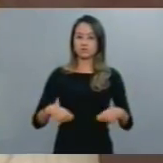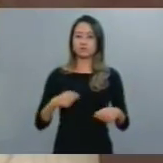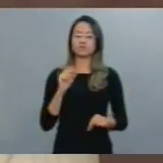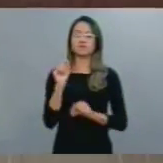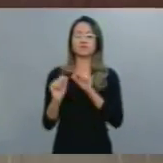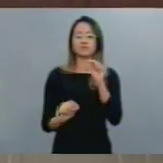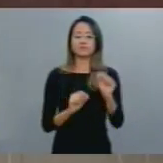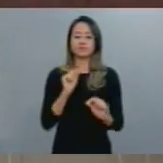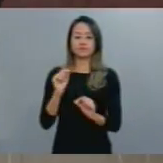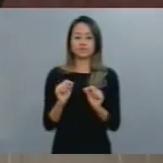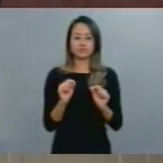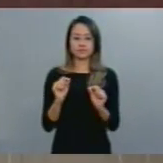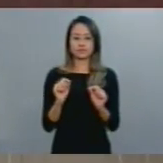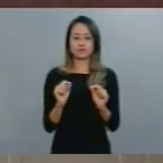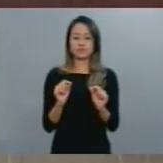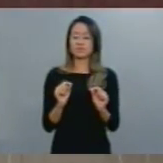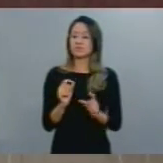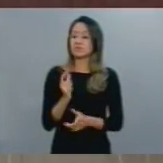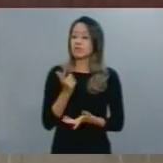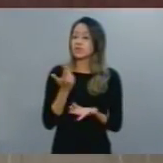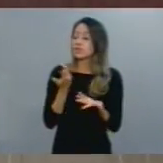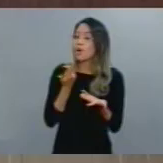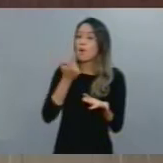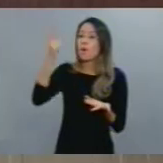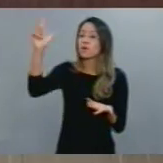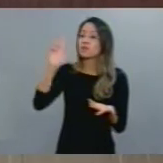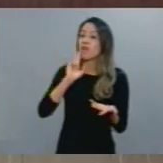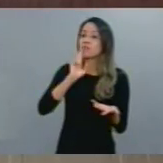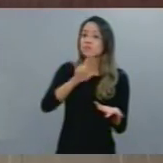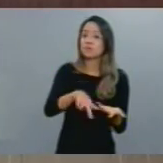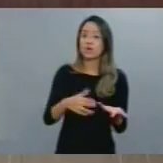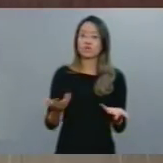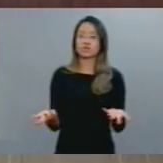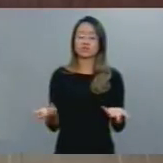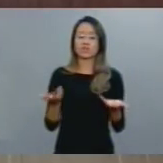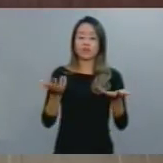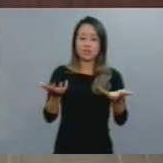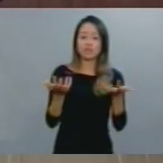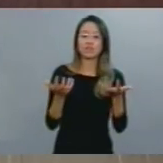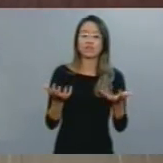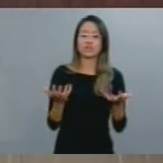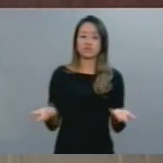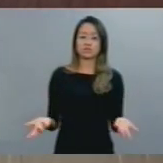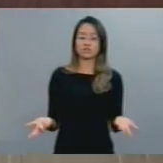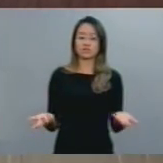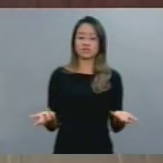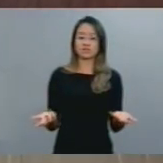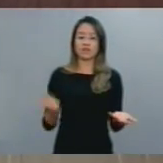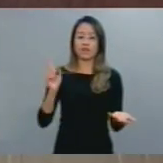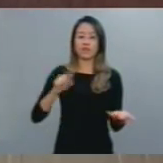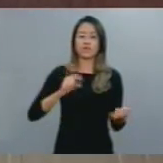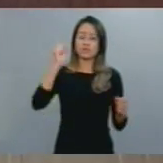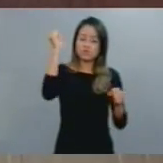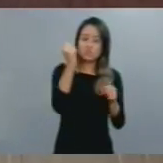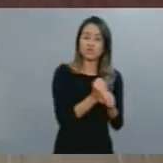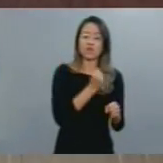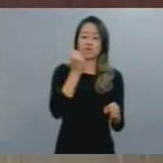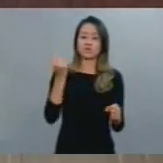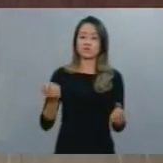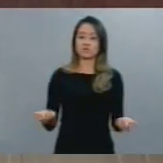que criar um outro campo, que não pode ser esse, em que se coloque alguns como falsas vestais, por um